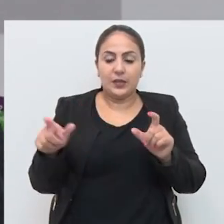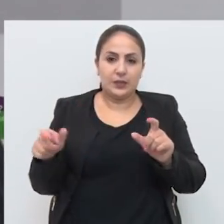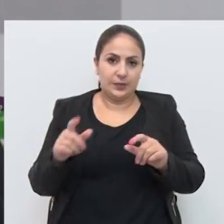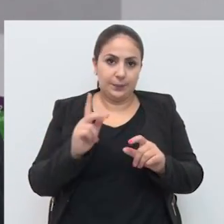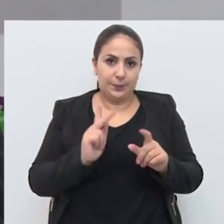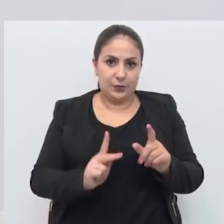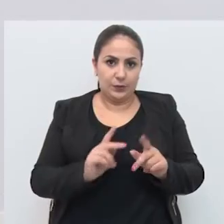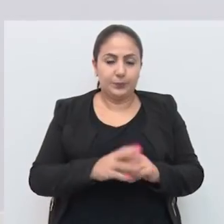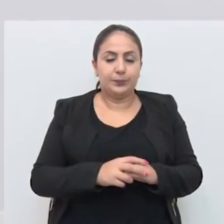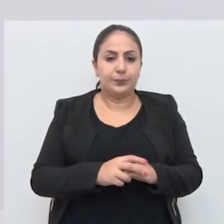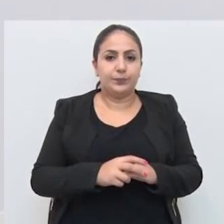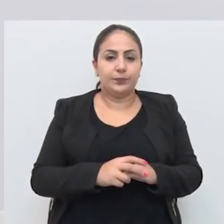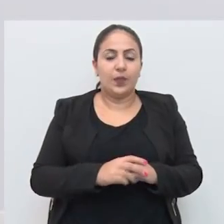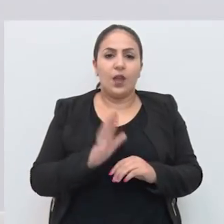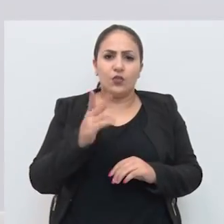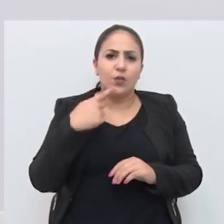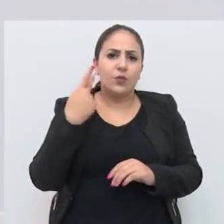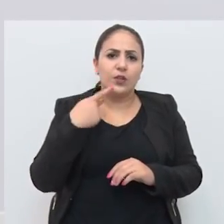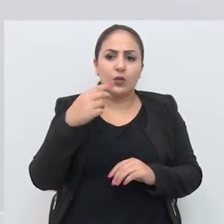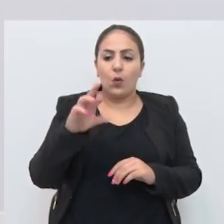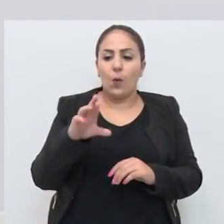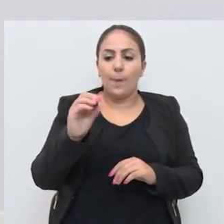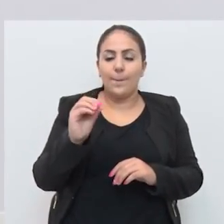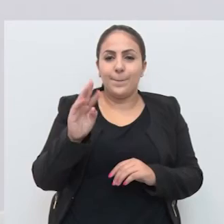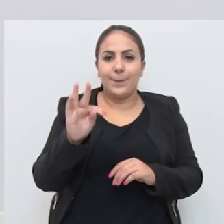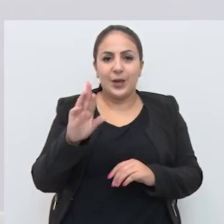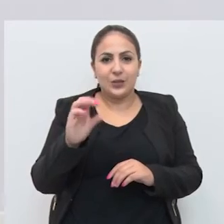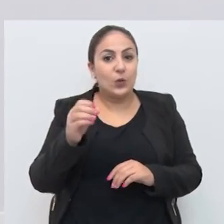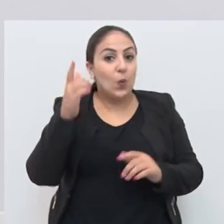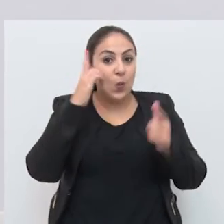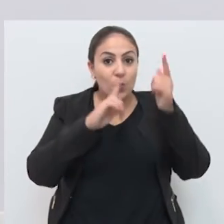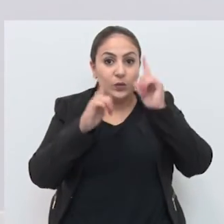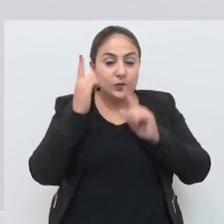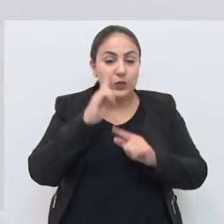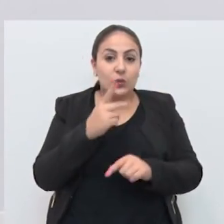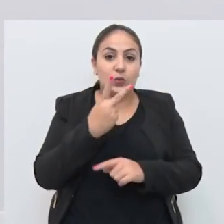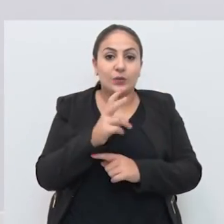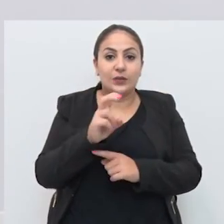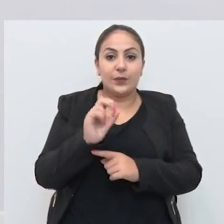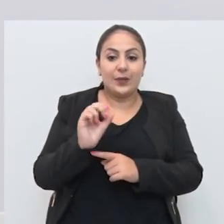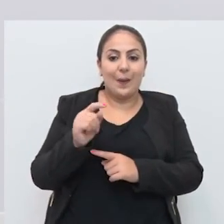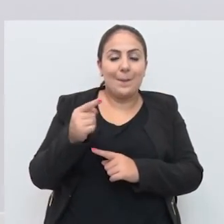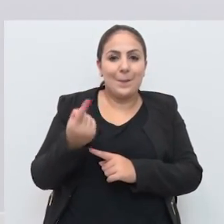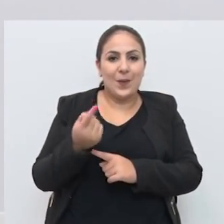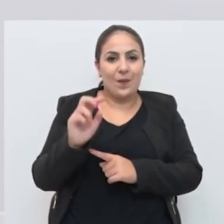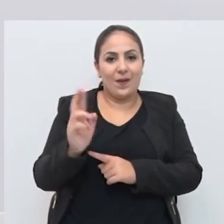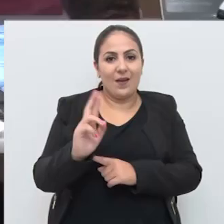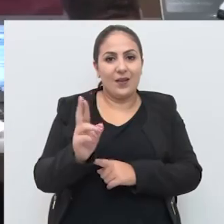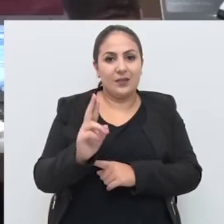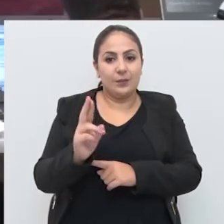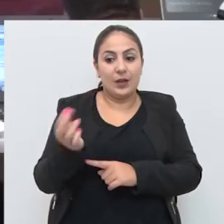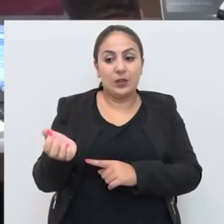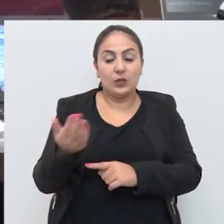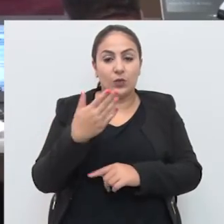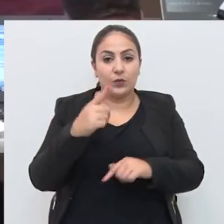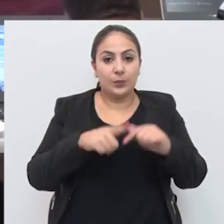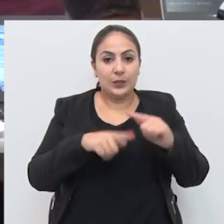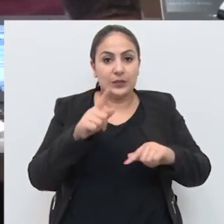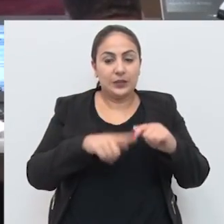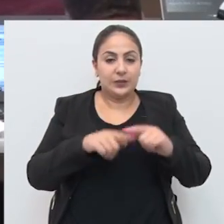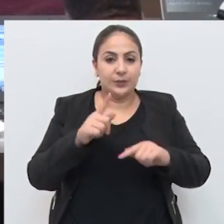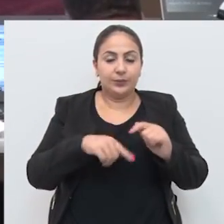pacientes, no caso, né? Já o vereador Roberto Gabriel Tozon conquistou R$250 mil para